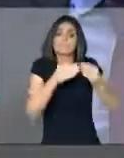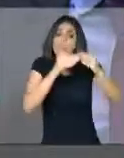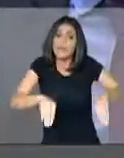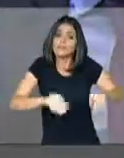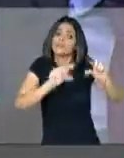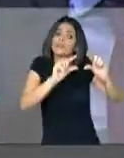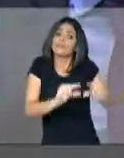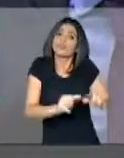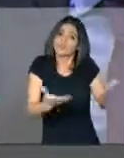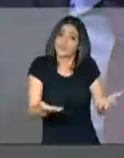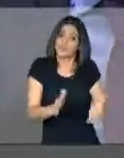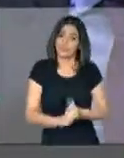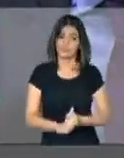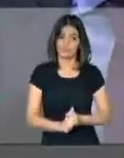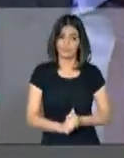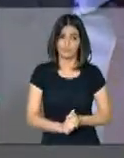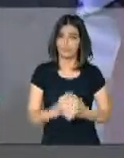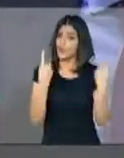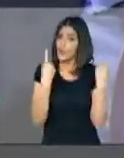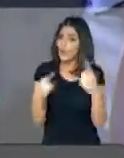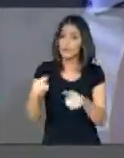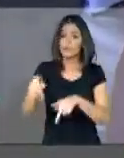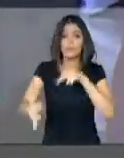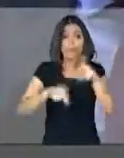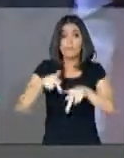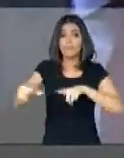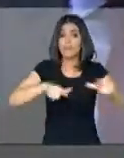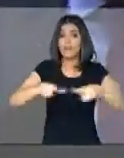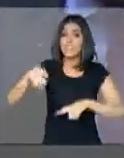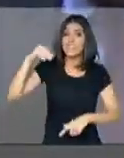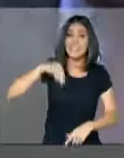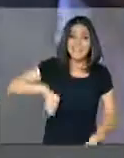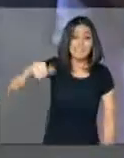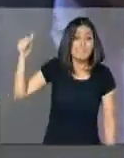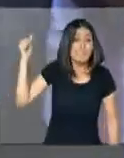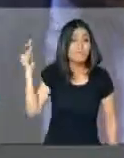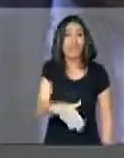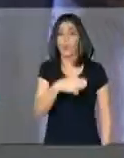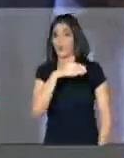prejuízo que está se estabelecendo sobre o trabalhador, que, sobretudo, que ganha pouco no nosso país.